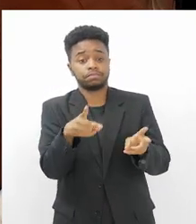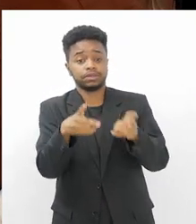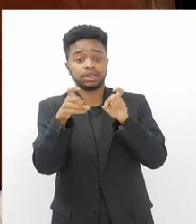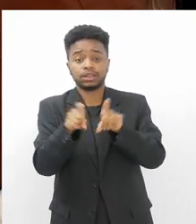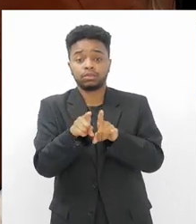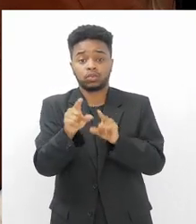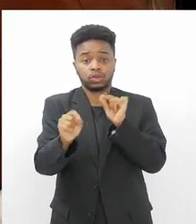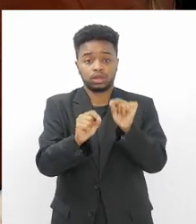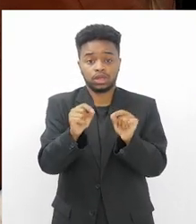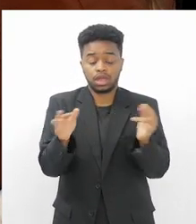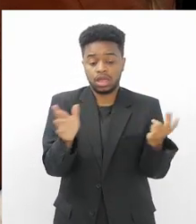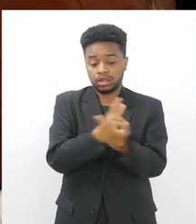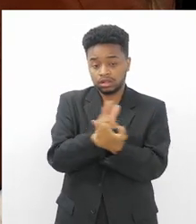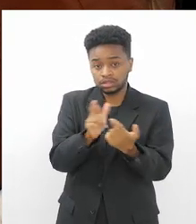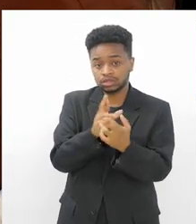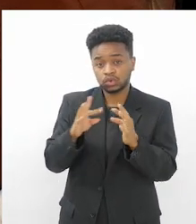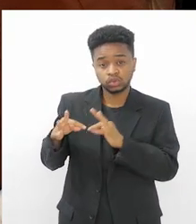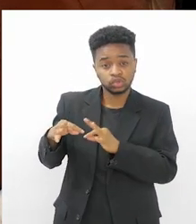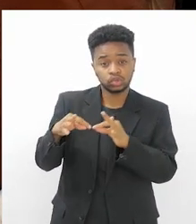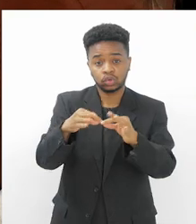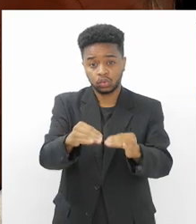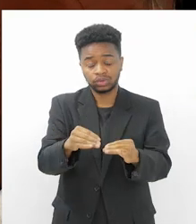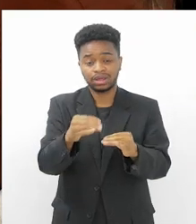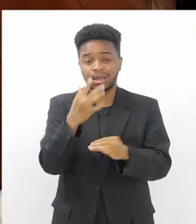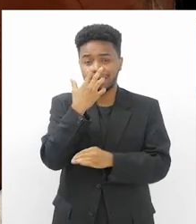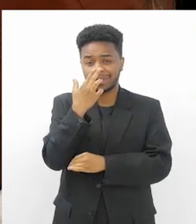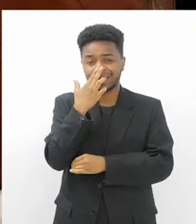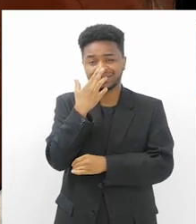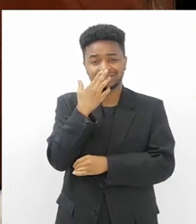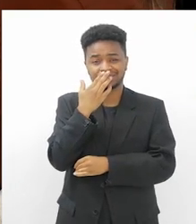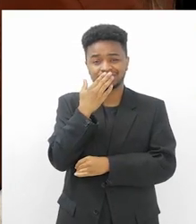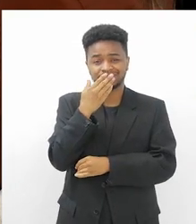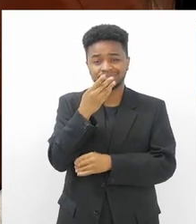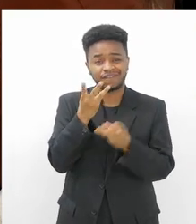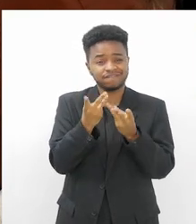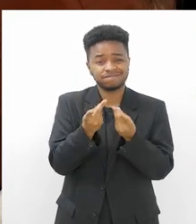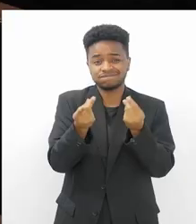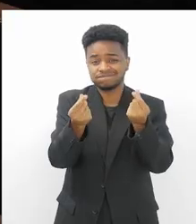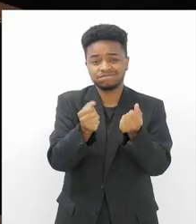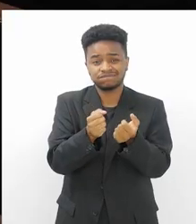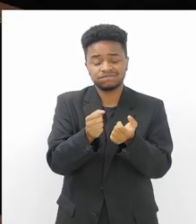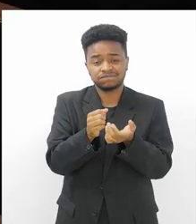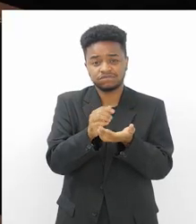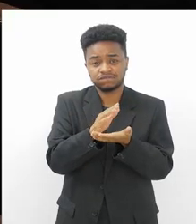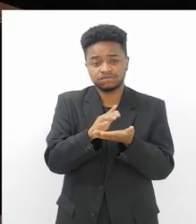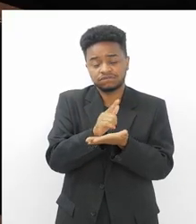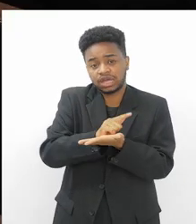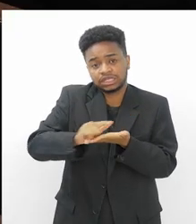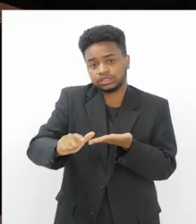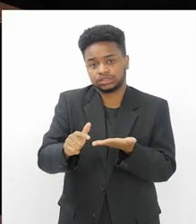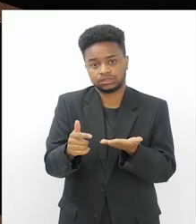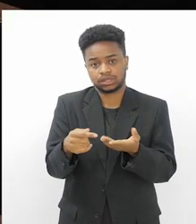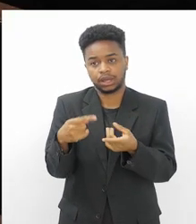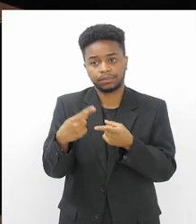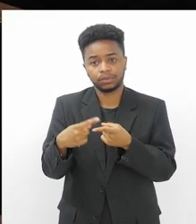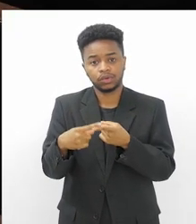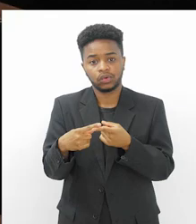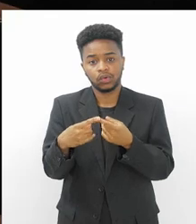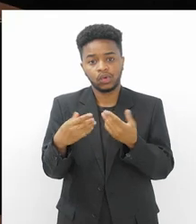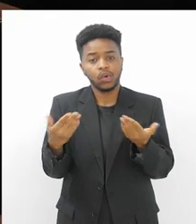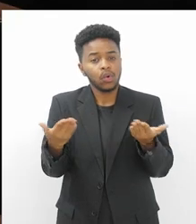aí você vê também que todas as relações estão cada vez mais fugazes. Quer dizer, as pessoas hoje,